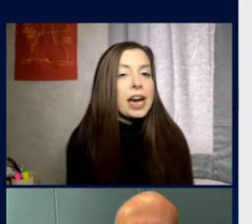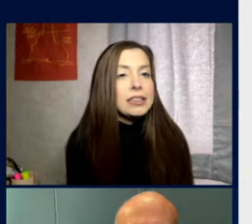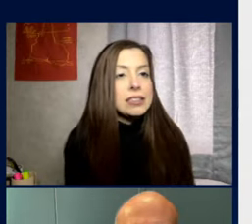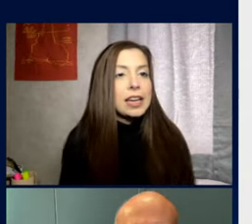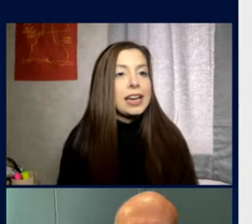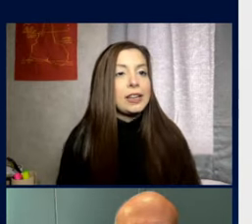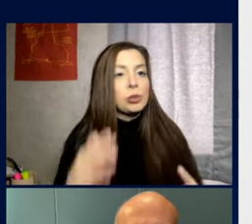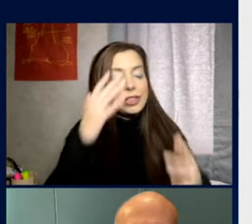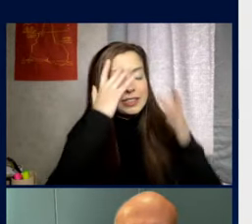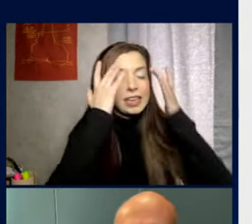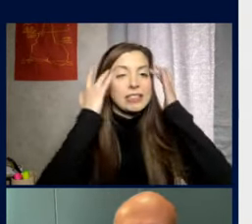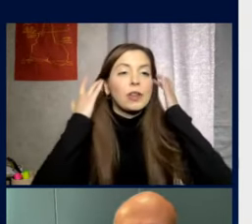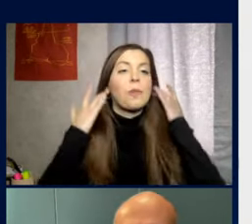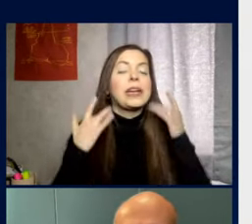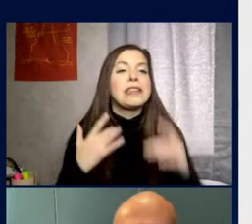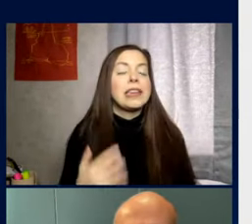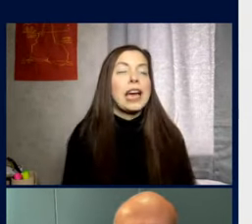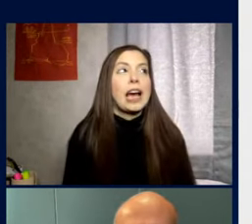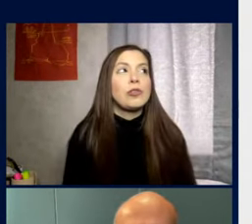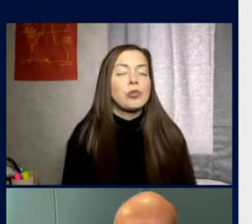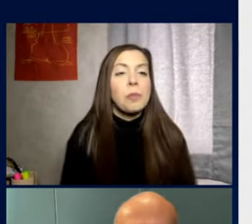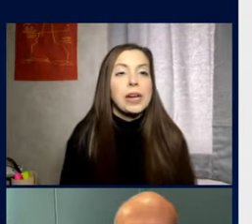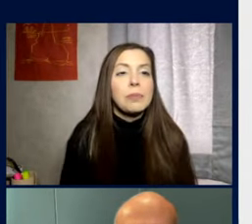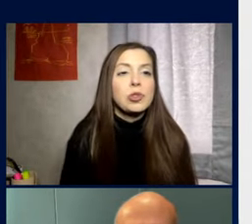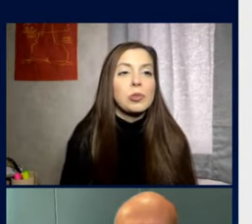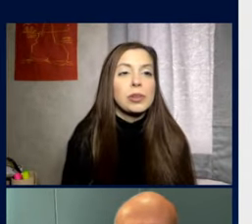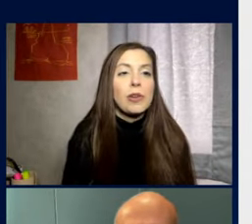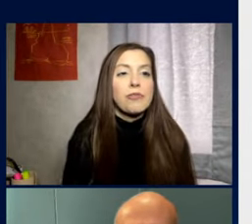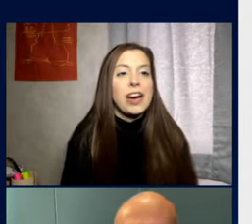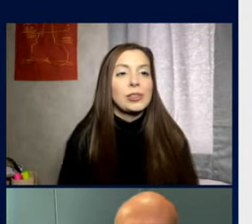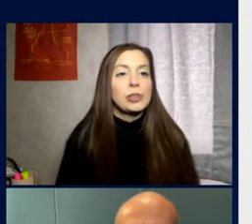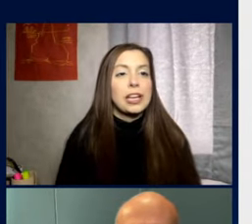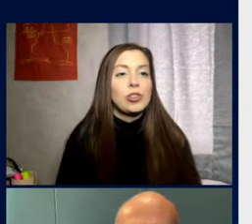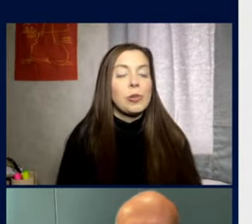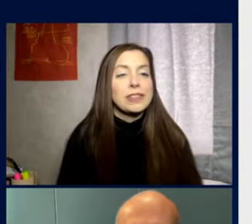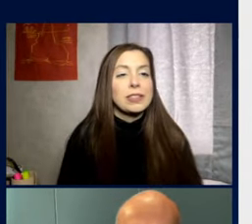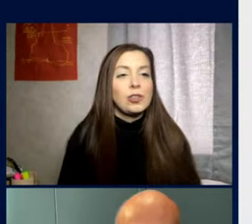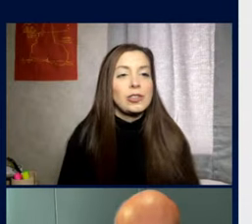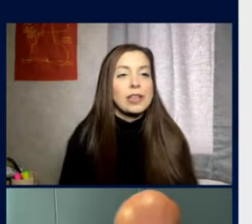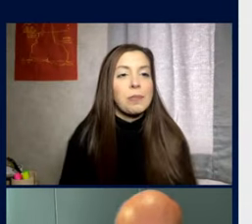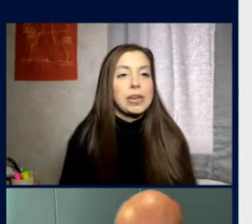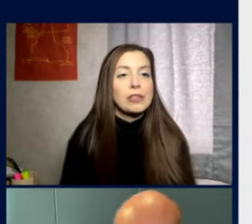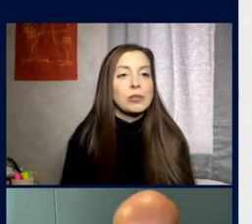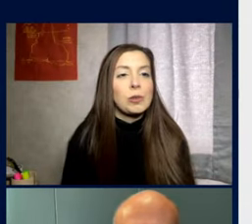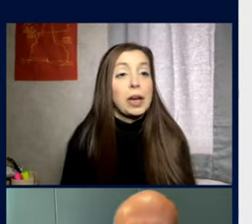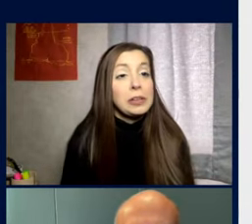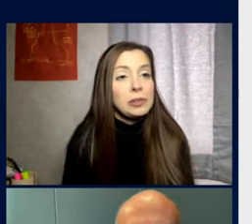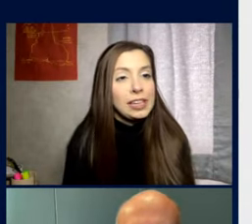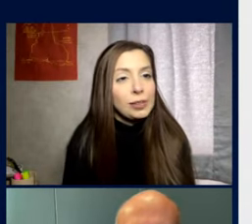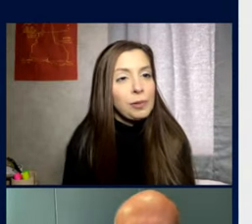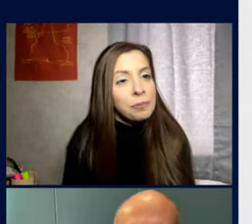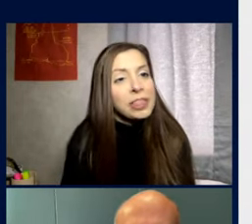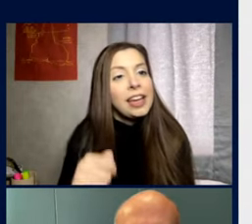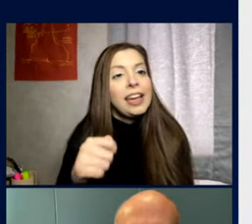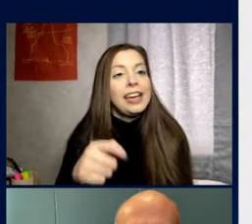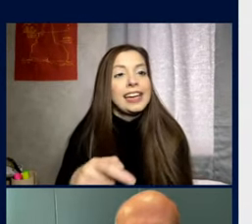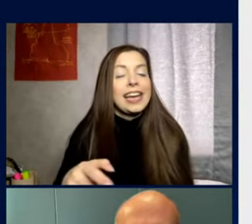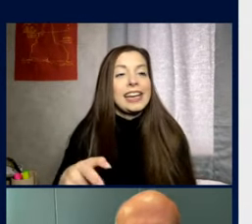o que faz, né, toda essa questão parecer super absurda, o fato, né, de que o Assange está preso no Reino